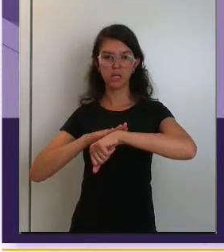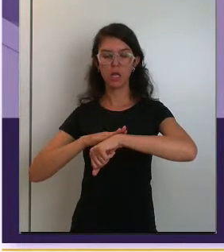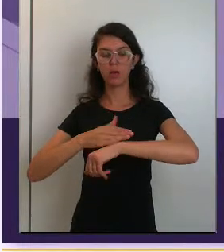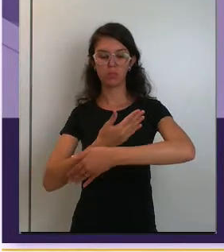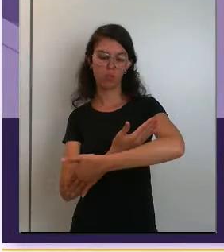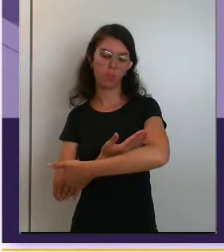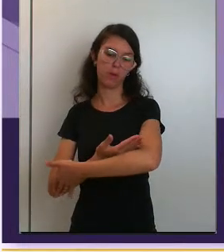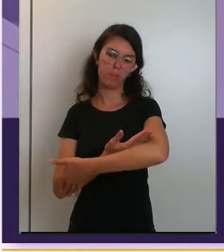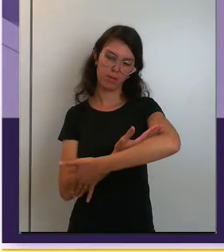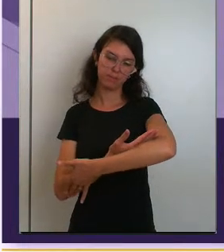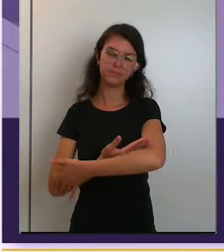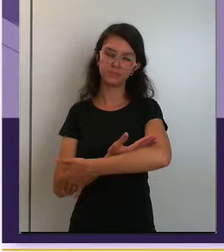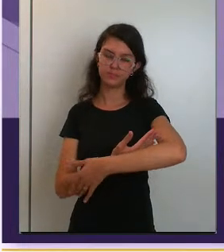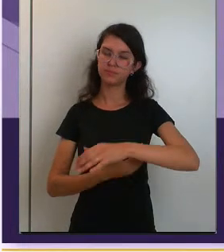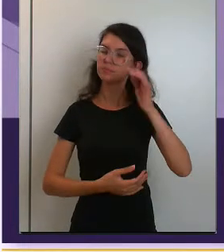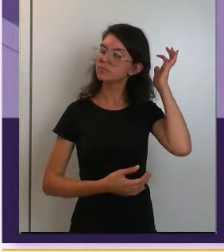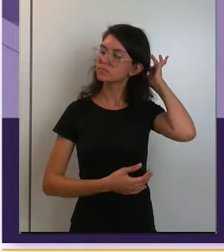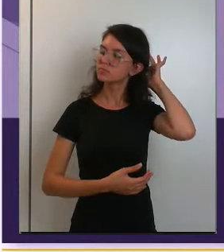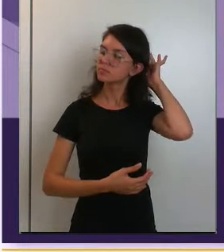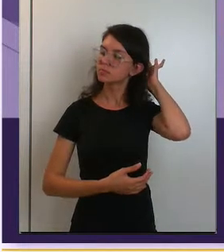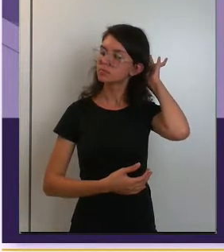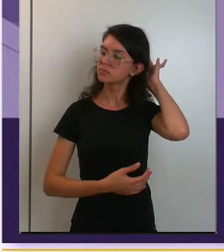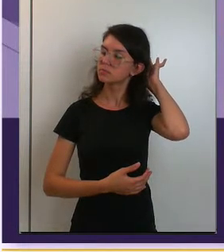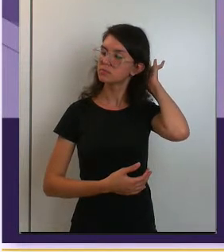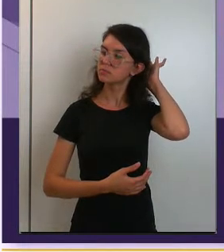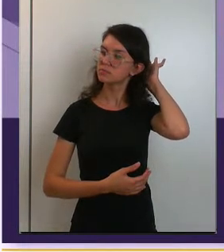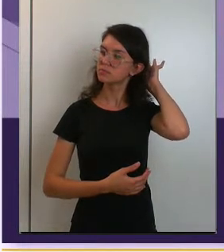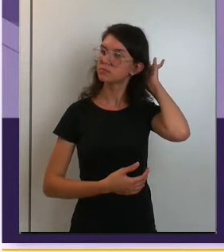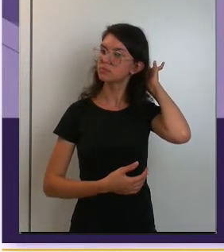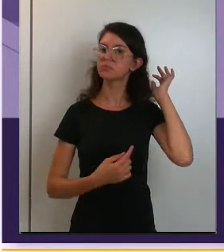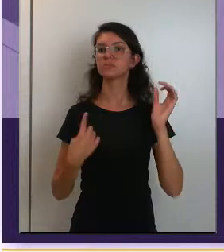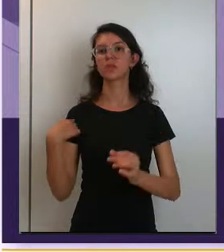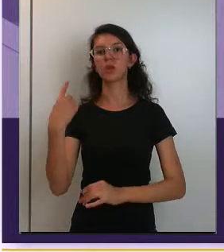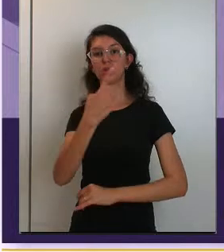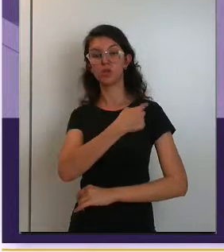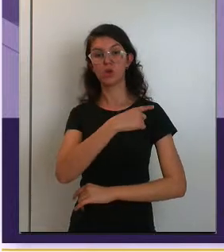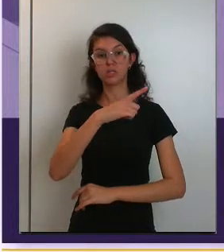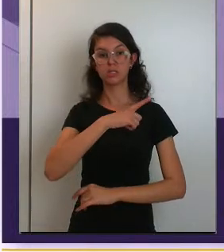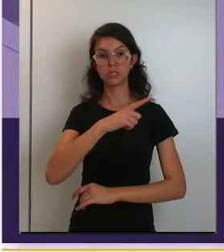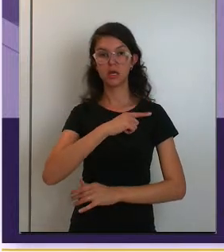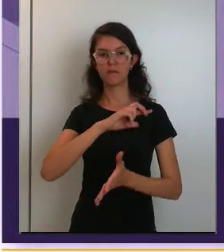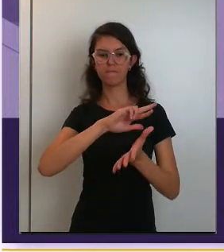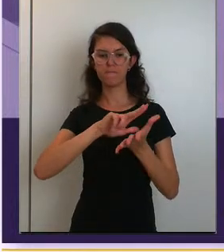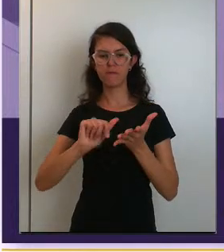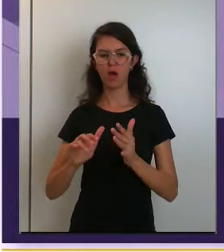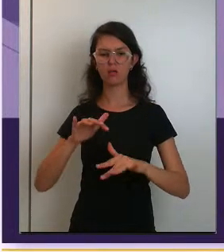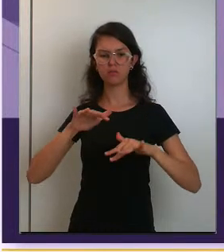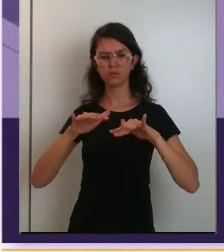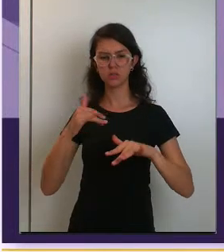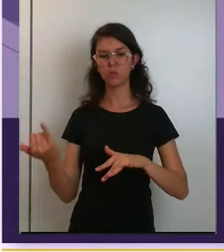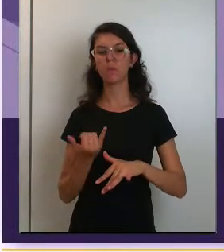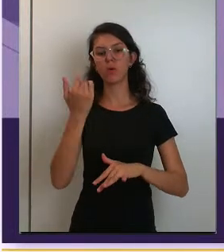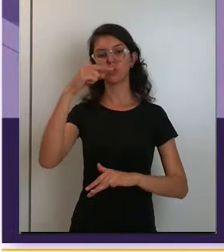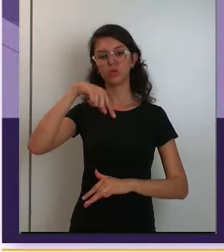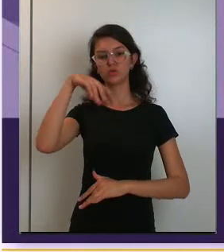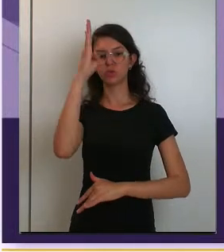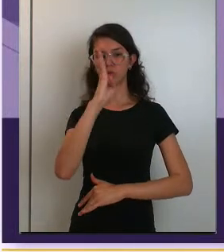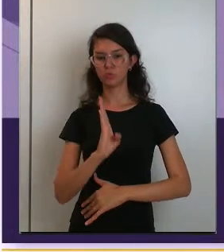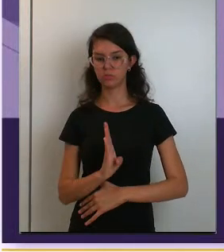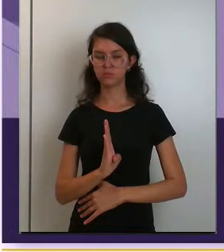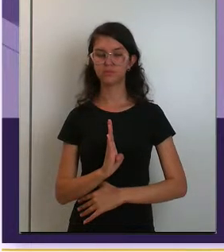bebês. Né? A gente tem também um conjunto de ações importantes aqui no Brasil, né,